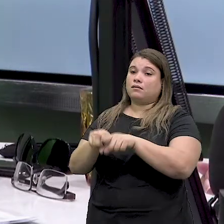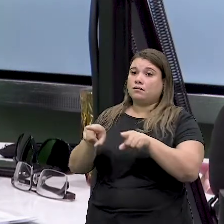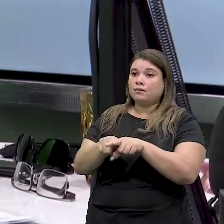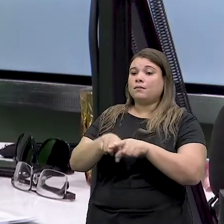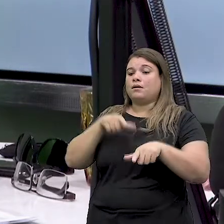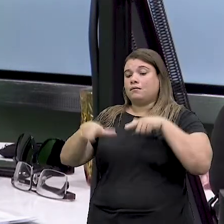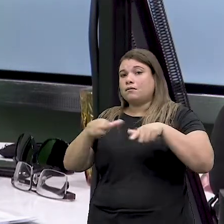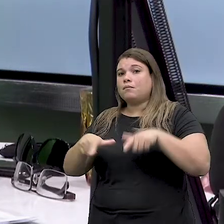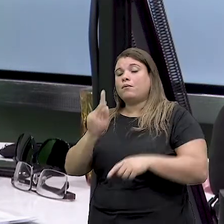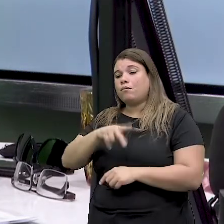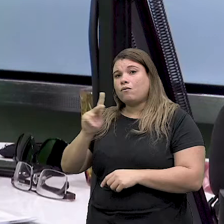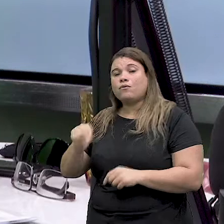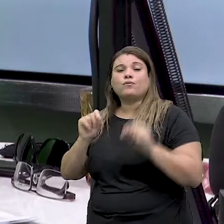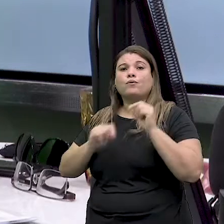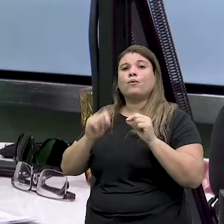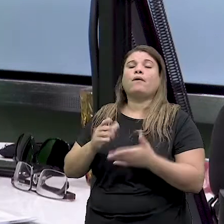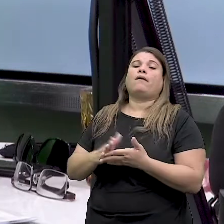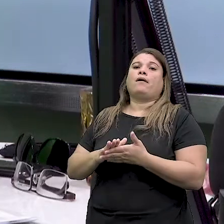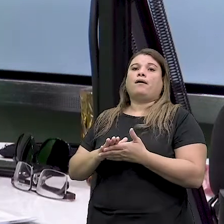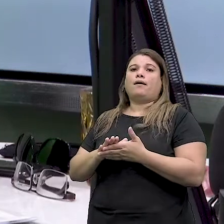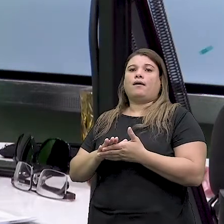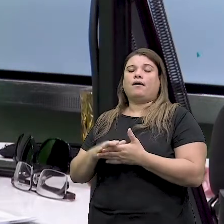Geografia, Sociologia, Filosofia.